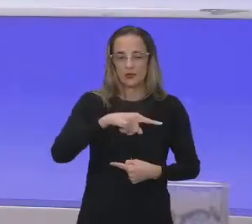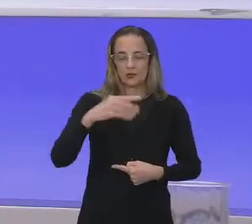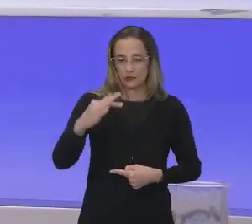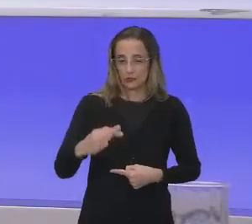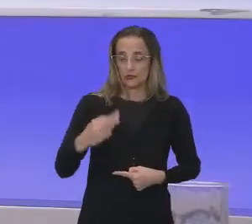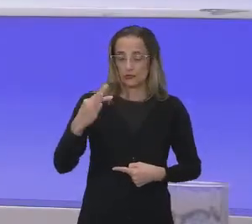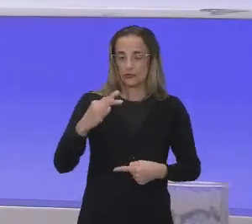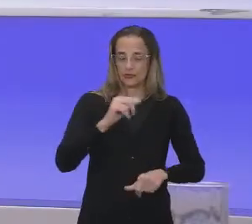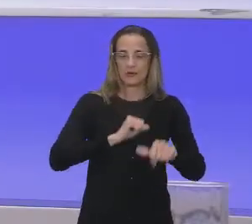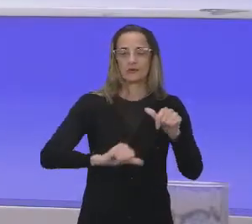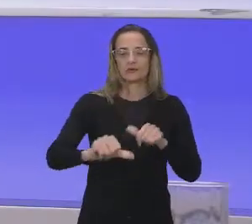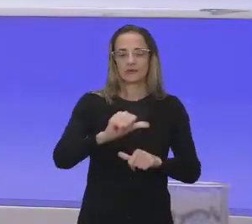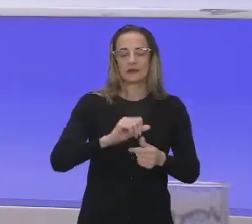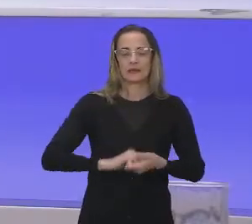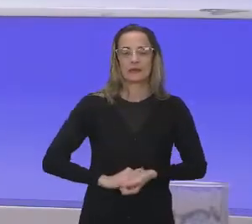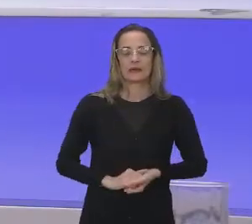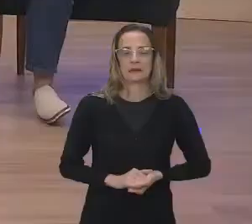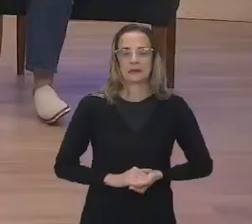futuro.